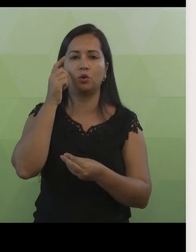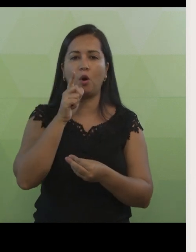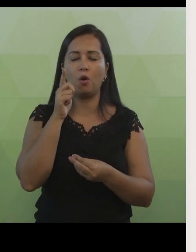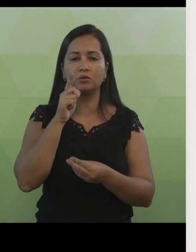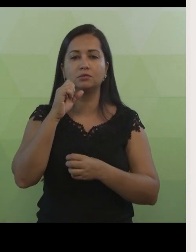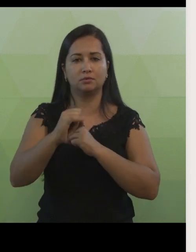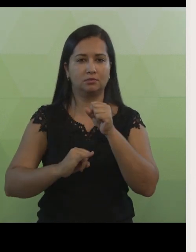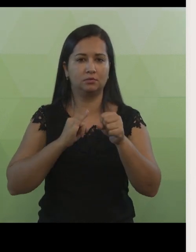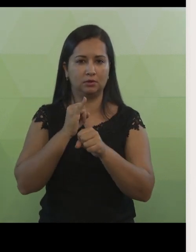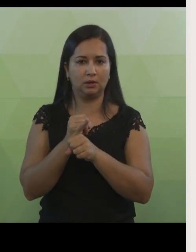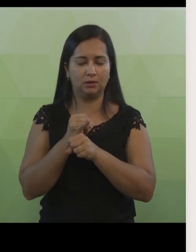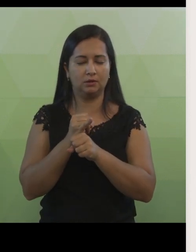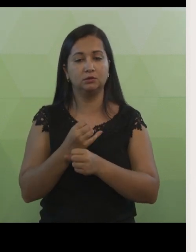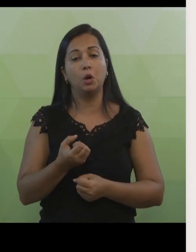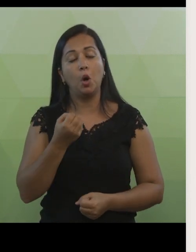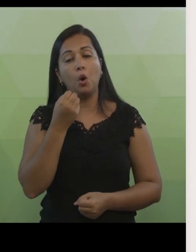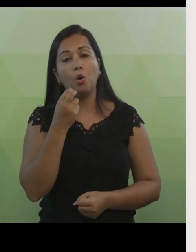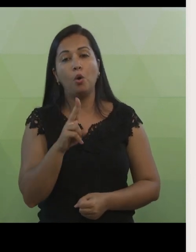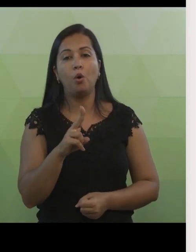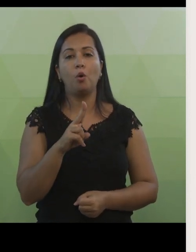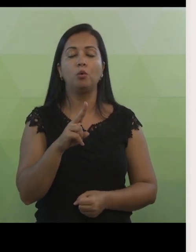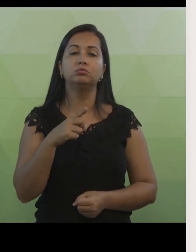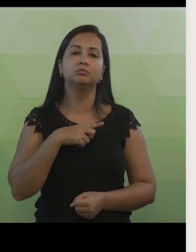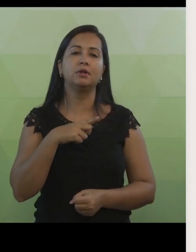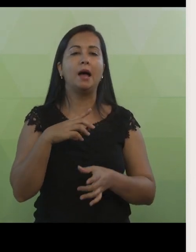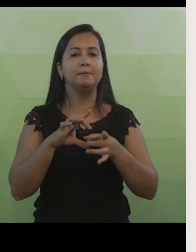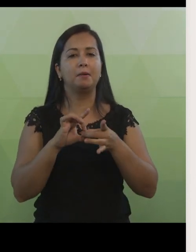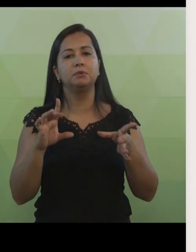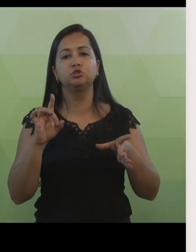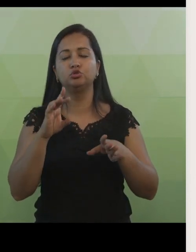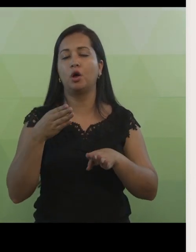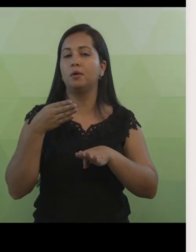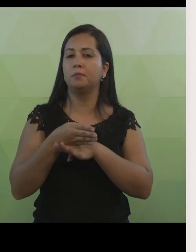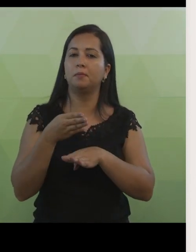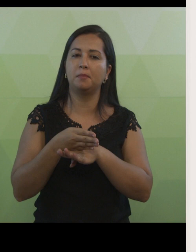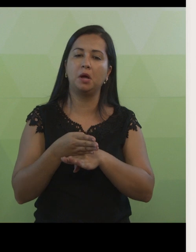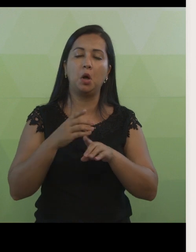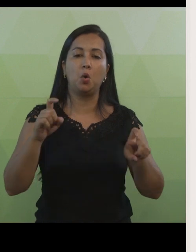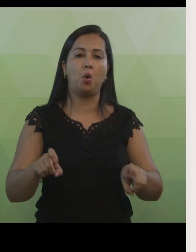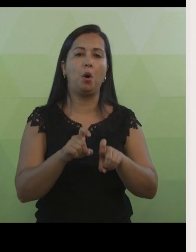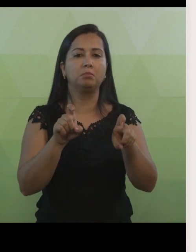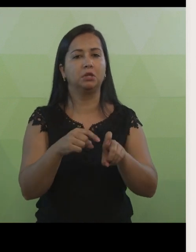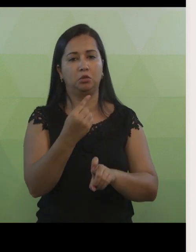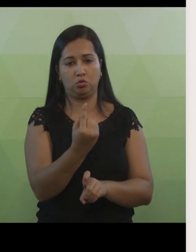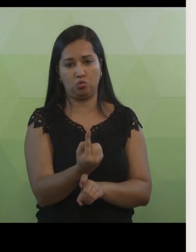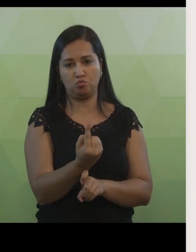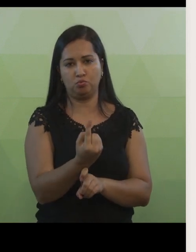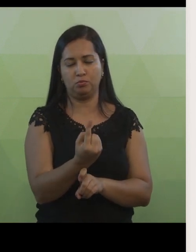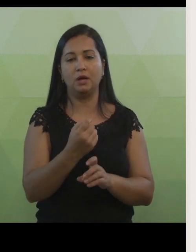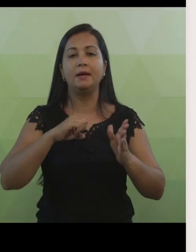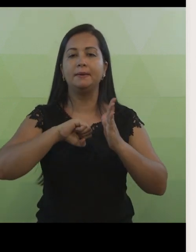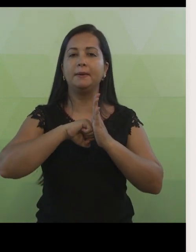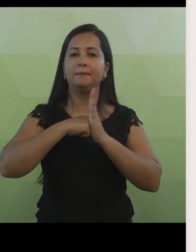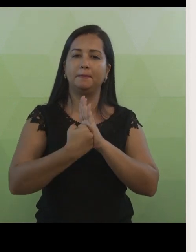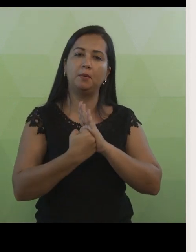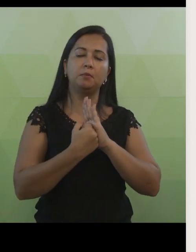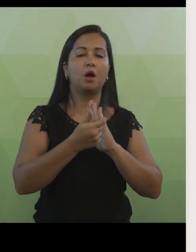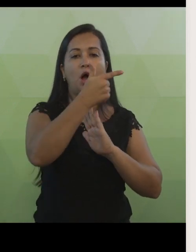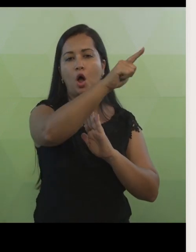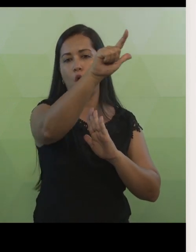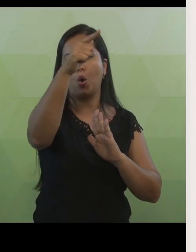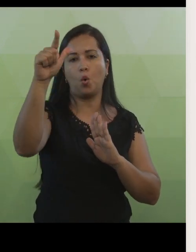que desejem se comunicar com a internet, ou permitir apenas o acesso direto a uma máquina na internet, controlando o que entra e o que